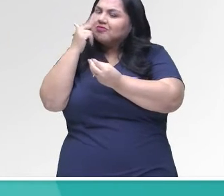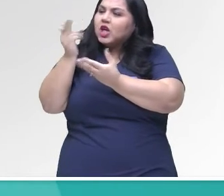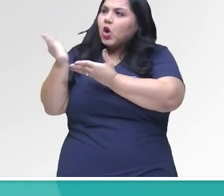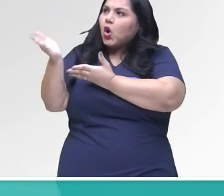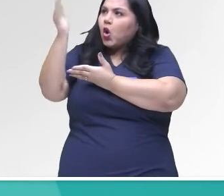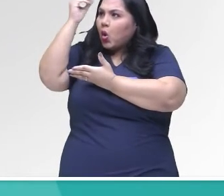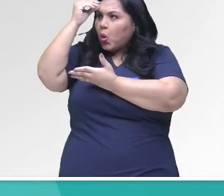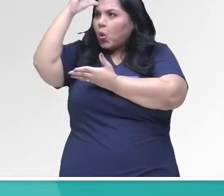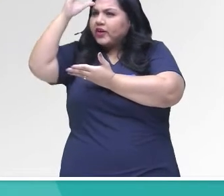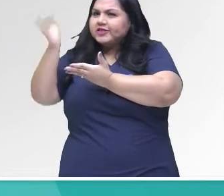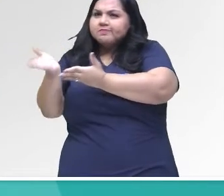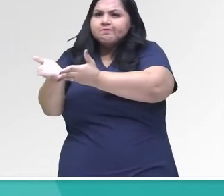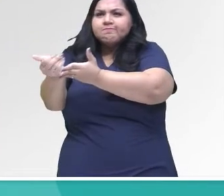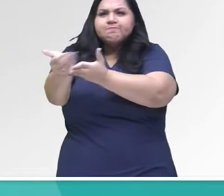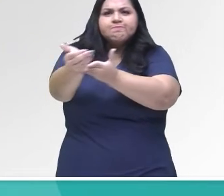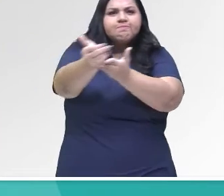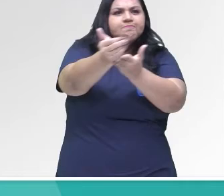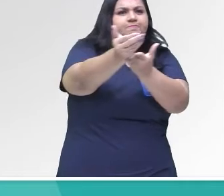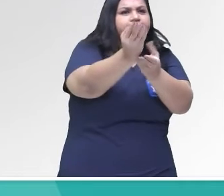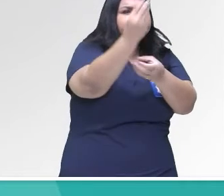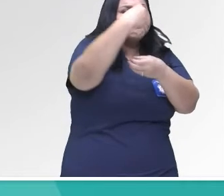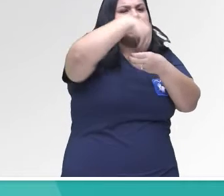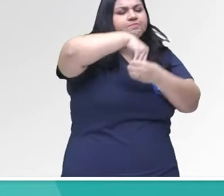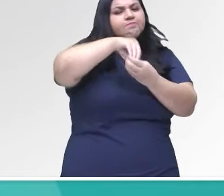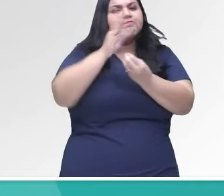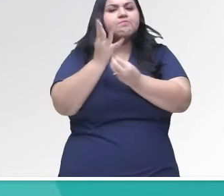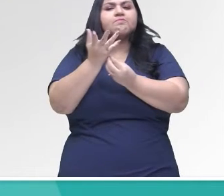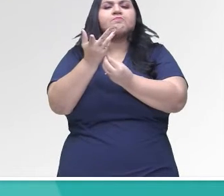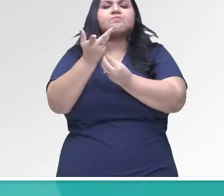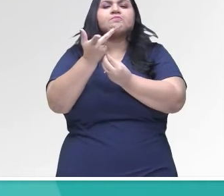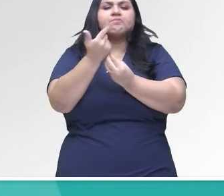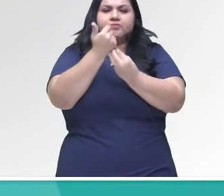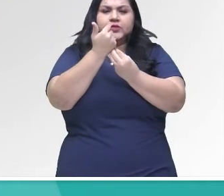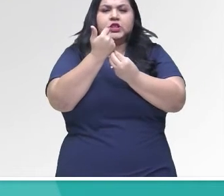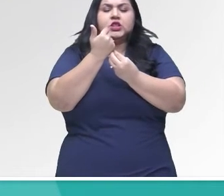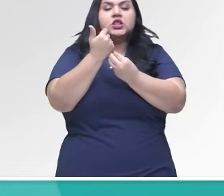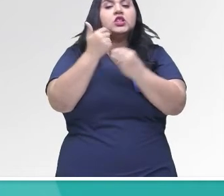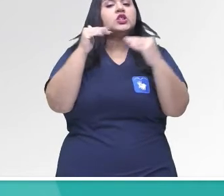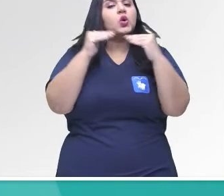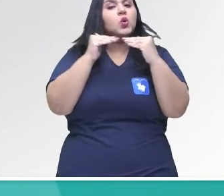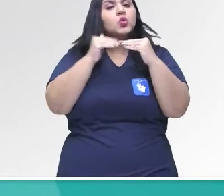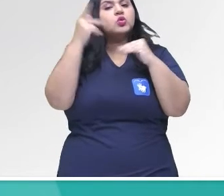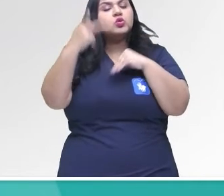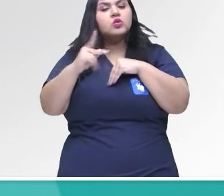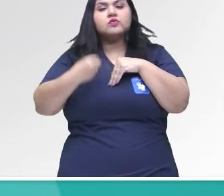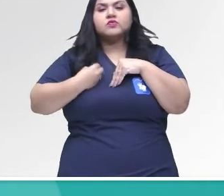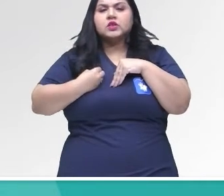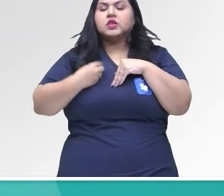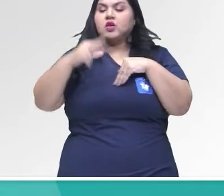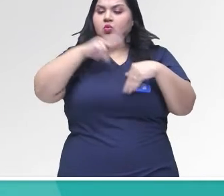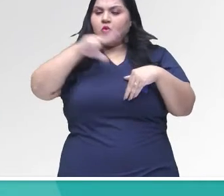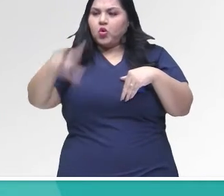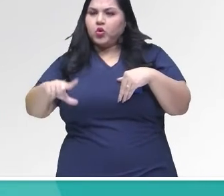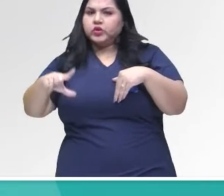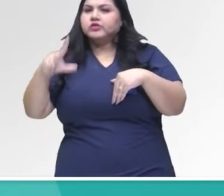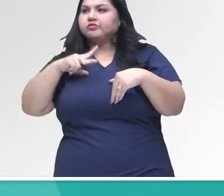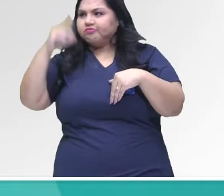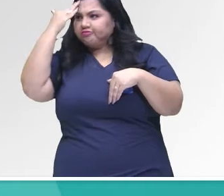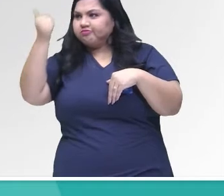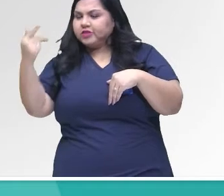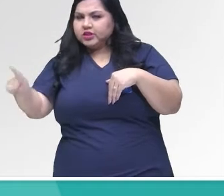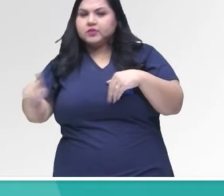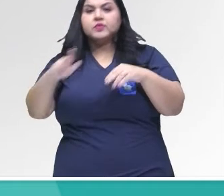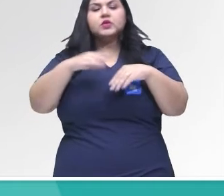não descarta nada, ela vai modificando conforme a sua realidade. Os portugueses trouxeram os seus saberes,